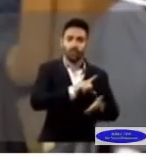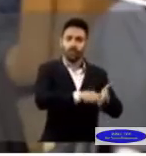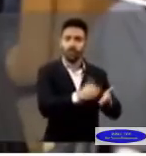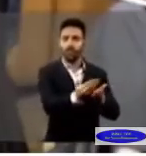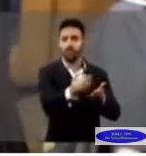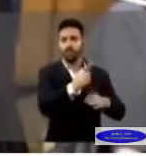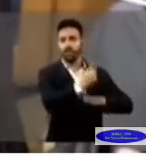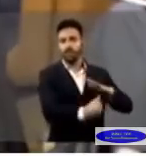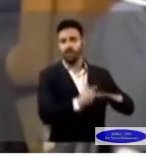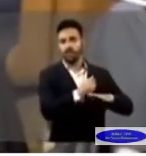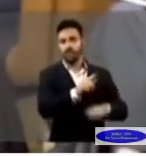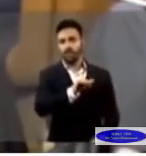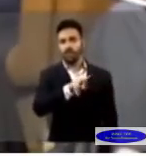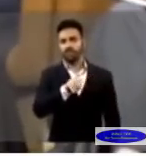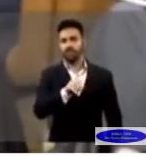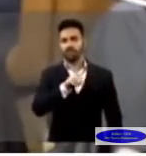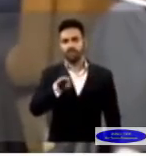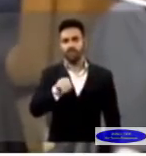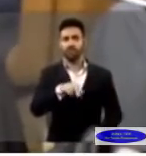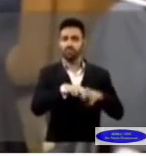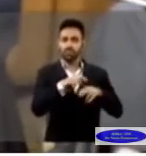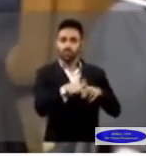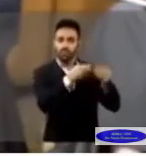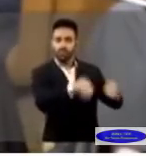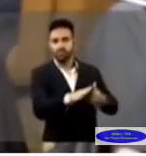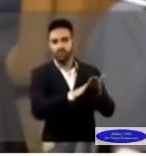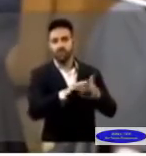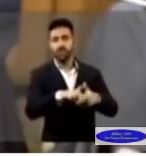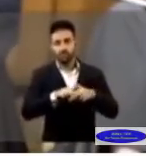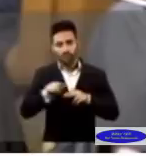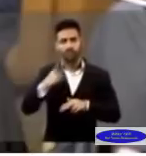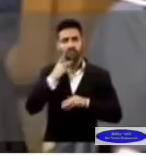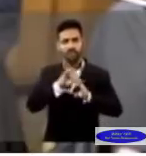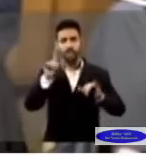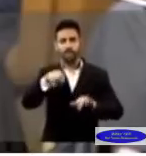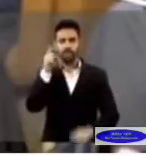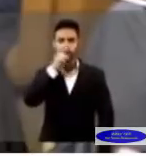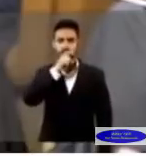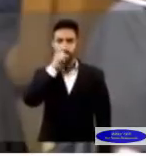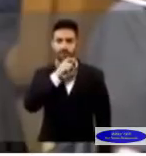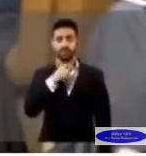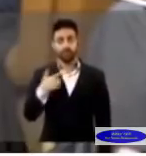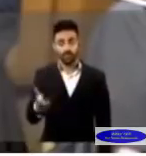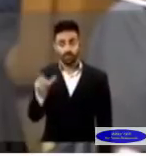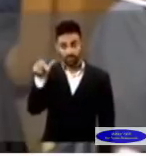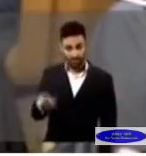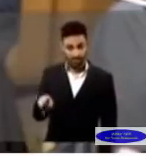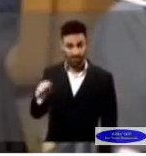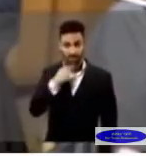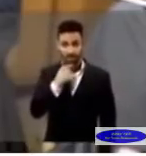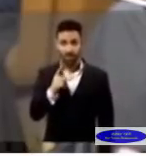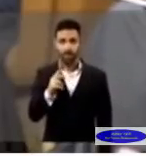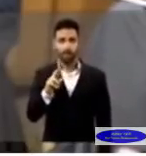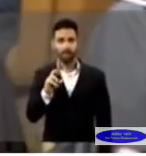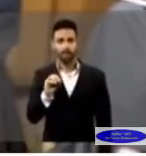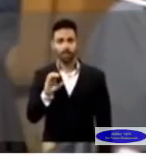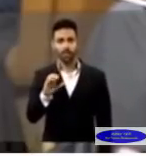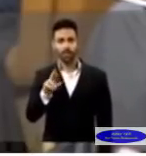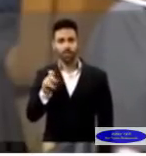100% provenientes de indicações políticas. Fecha aspas. Esse discurso... Qual o nome desse procurador, por